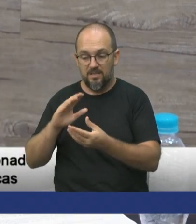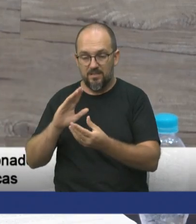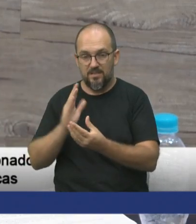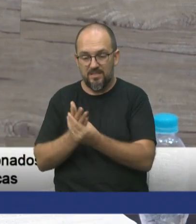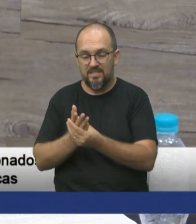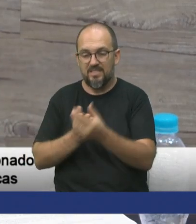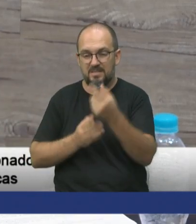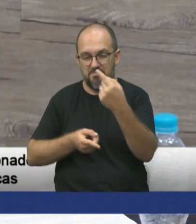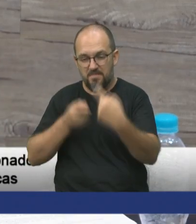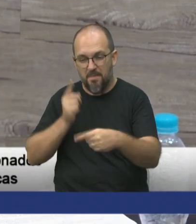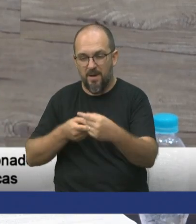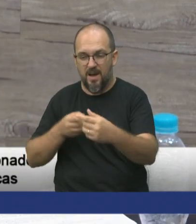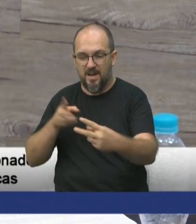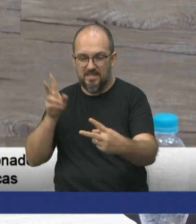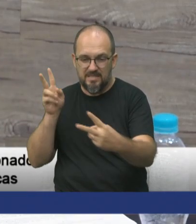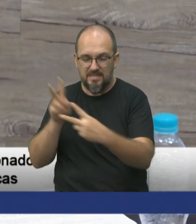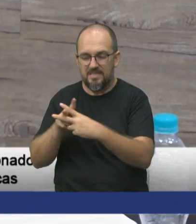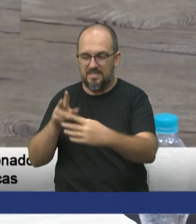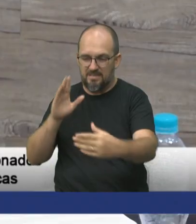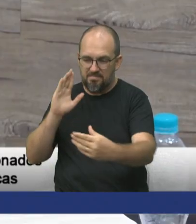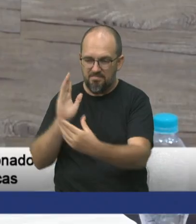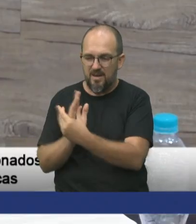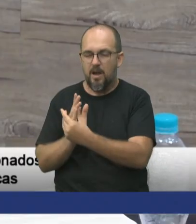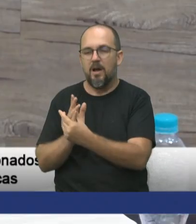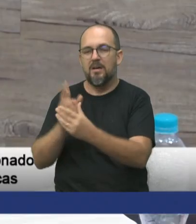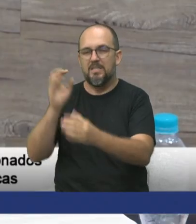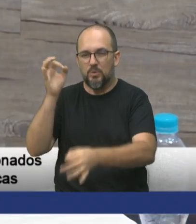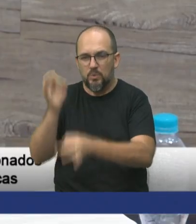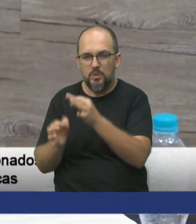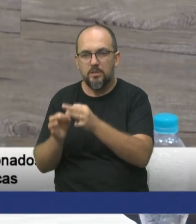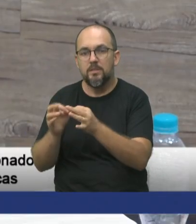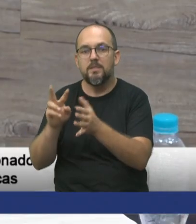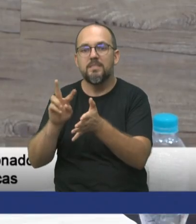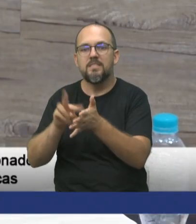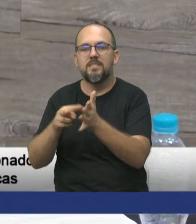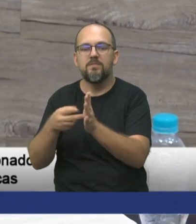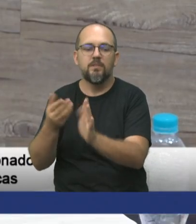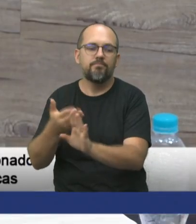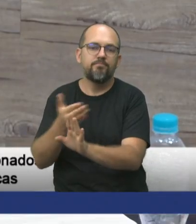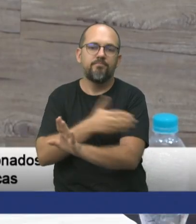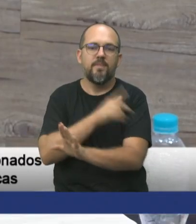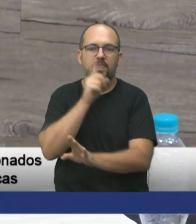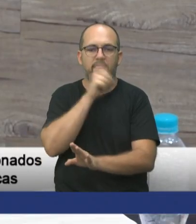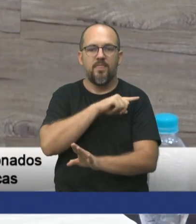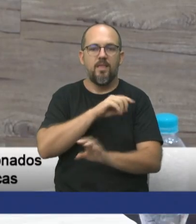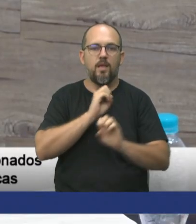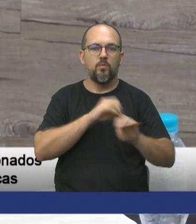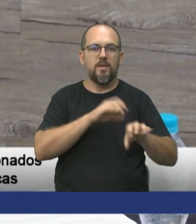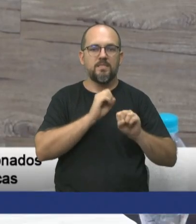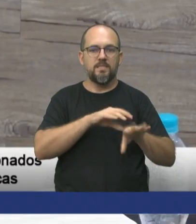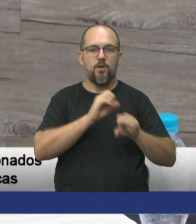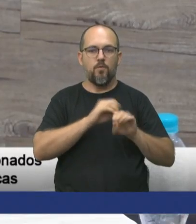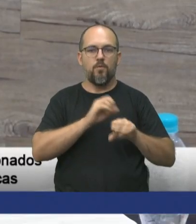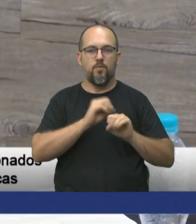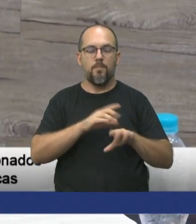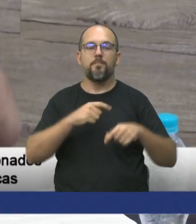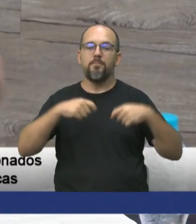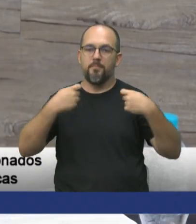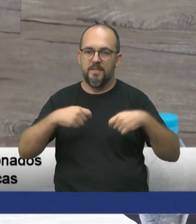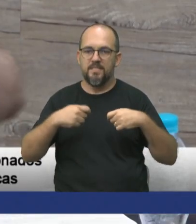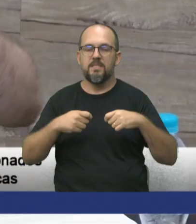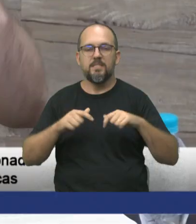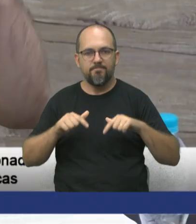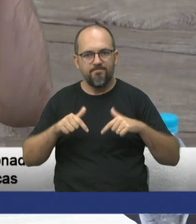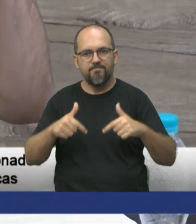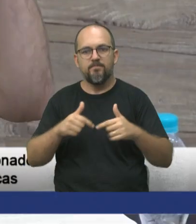brigar, judicializar, a gente está falhando enquanto política pública na educação. Então, quando a gente precisa brigar por verbas